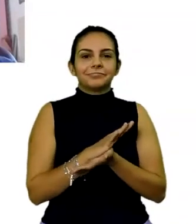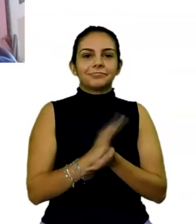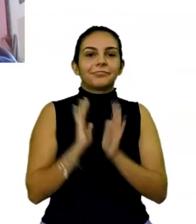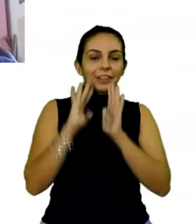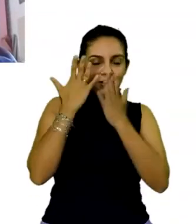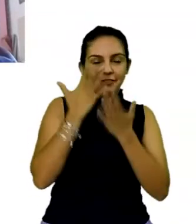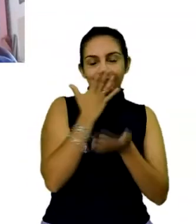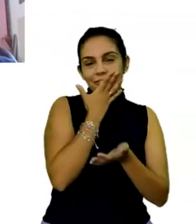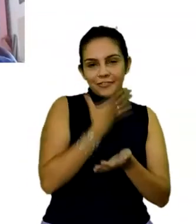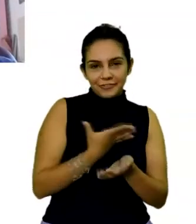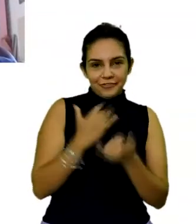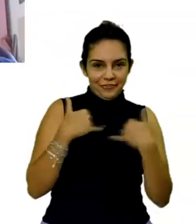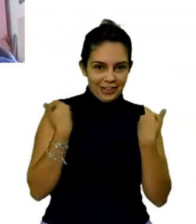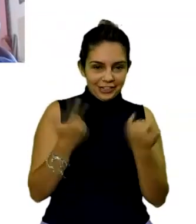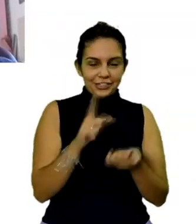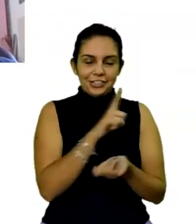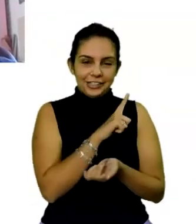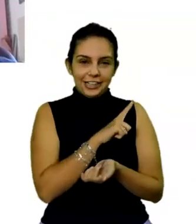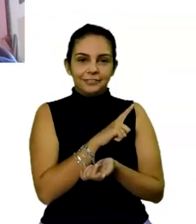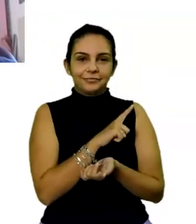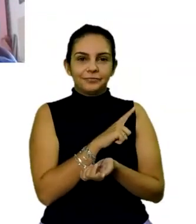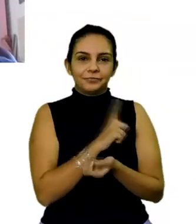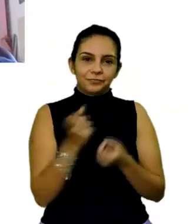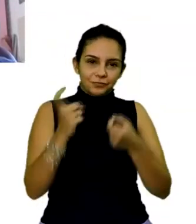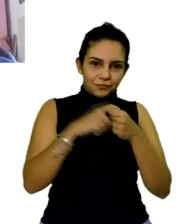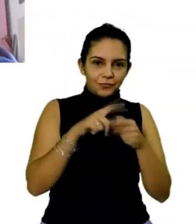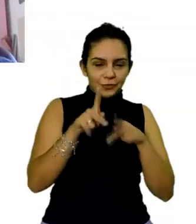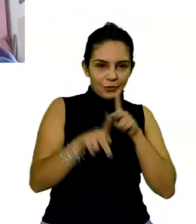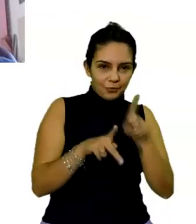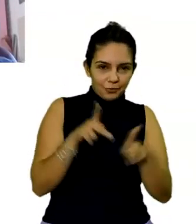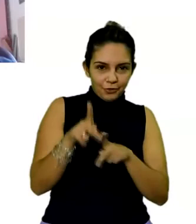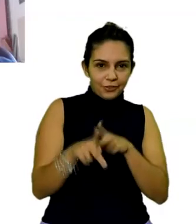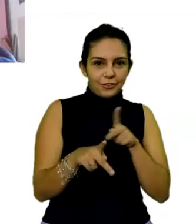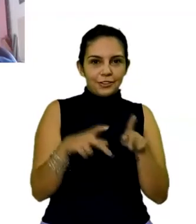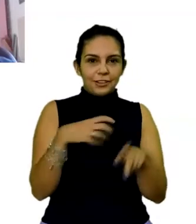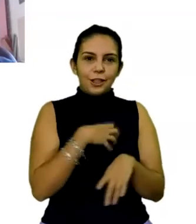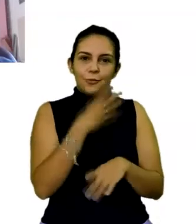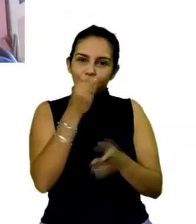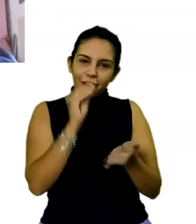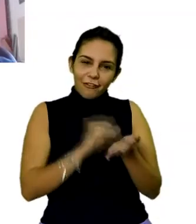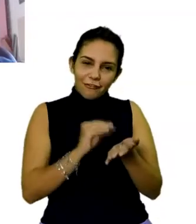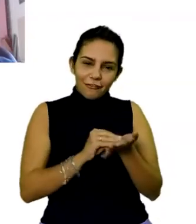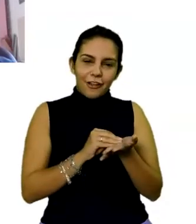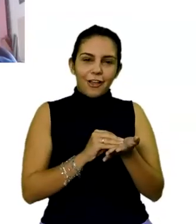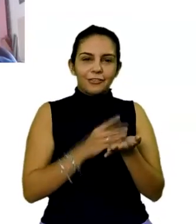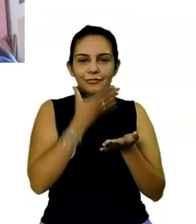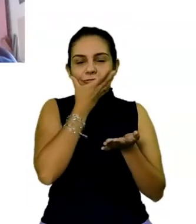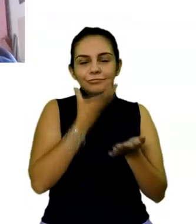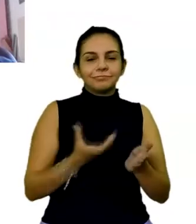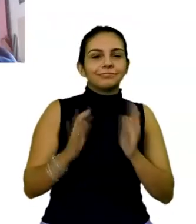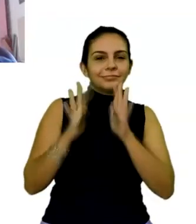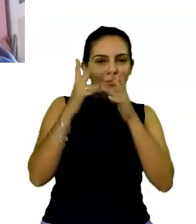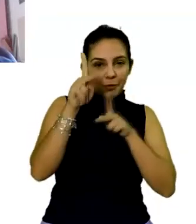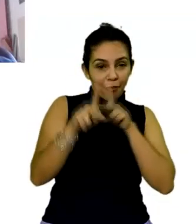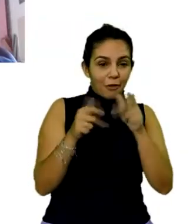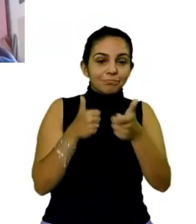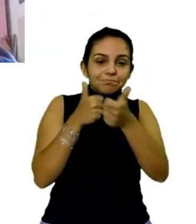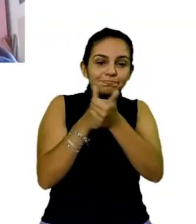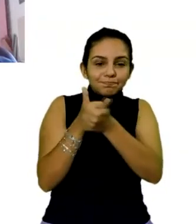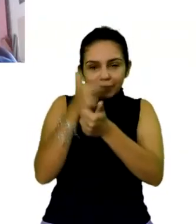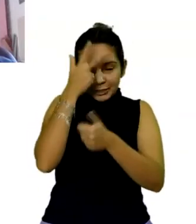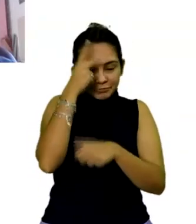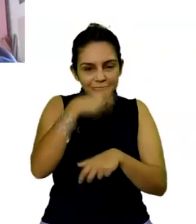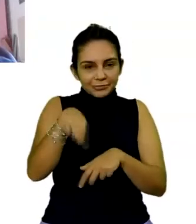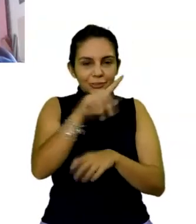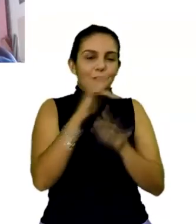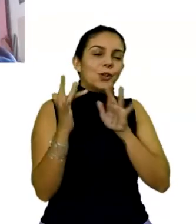Free Araxá, que a gente tenha de volta o público, né? Que a gente sente muita falta no Festa Natal, nos eventos, de ter essa proximidade, de